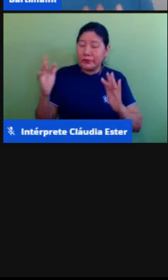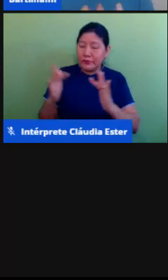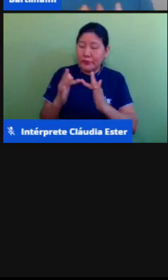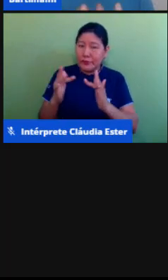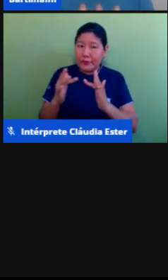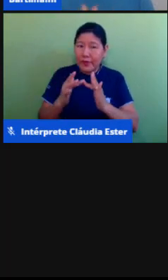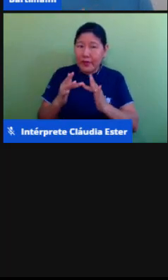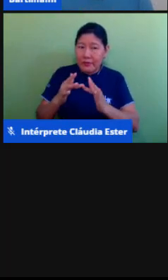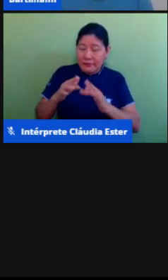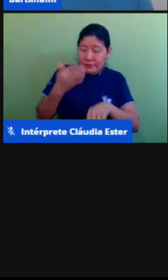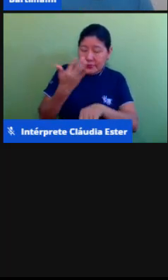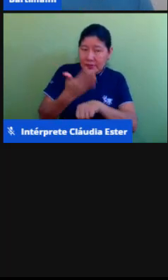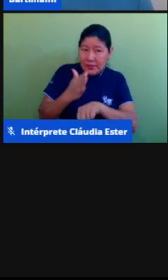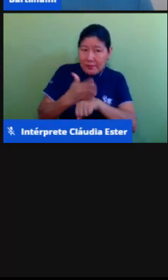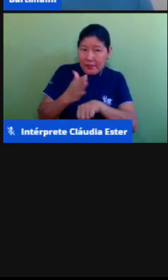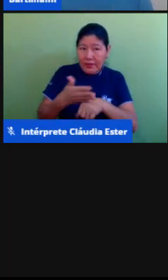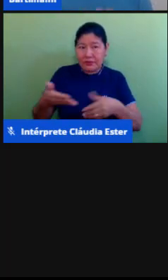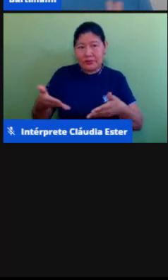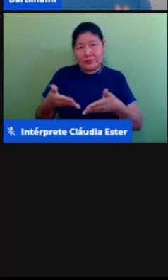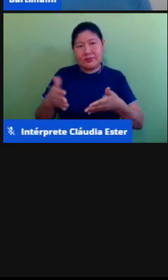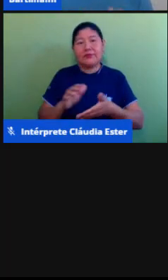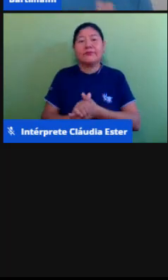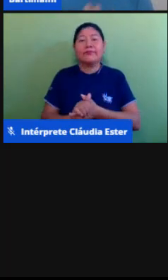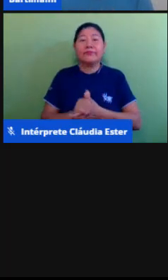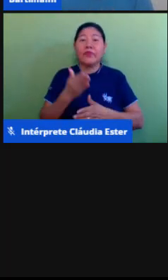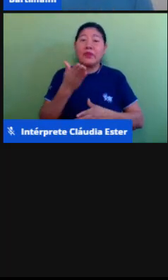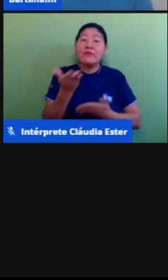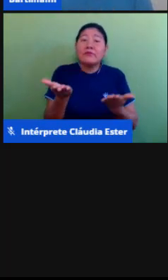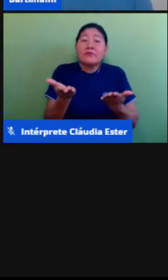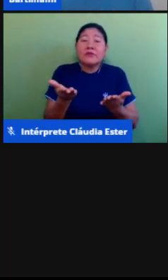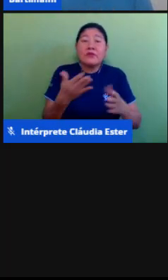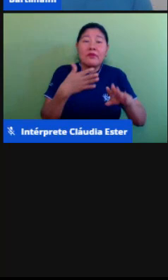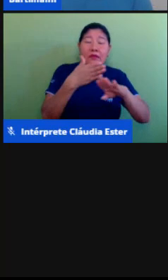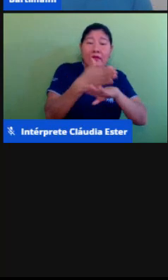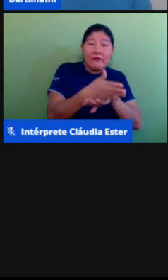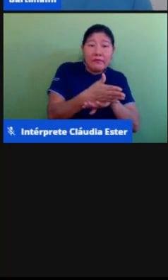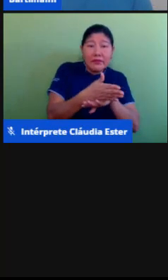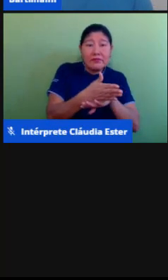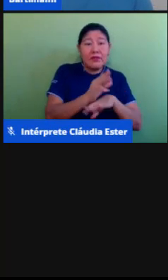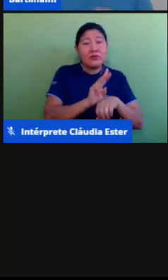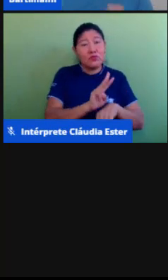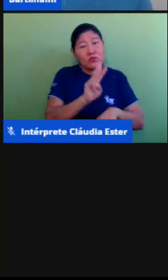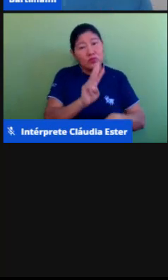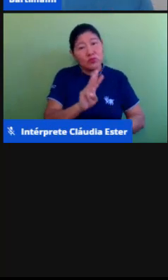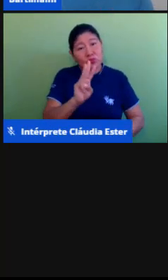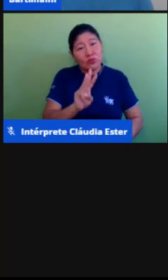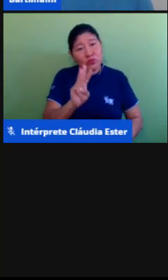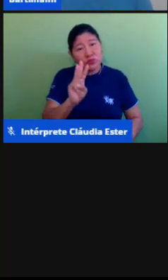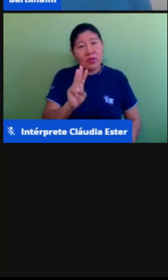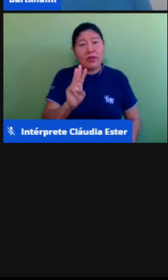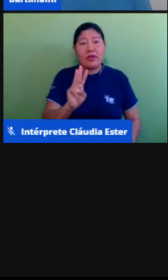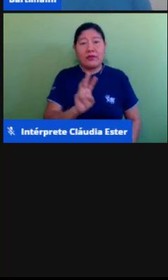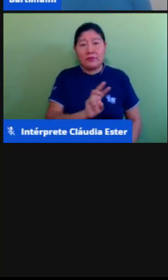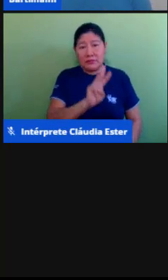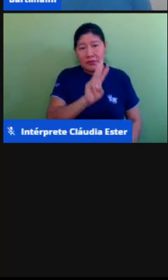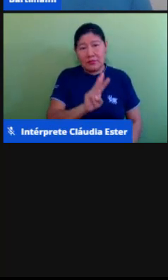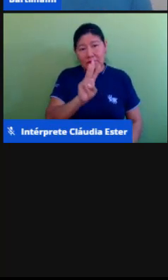momento. Para acessar a plataforma, você vai acessar o site do MapBiomas, é o